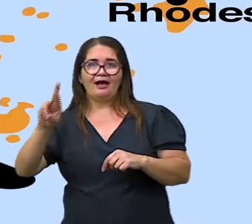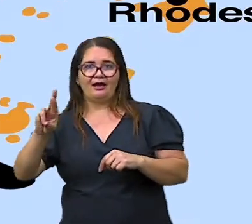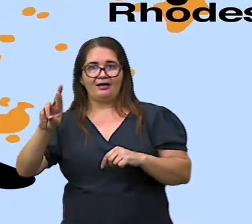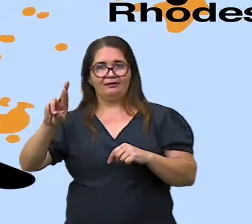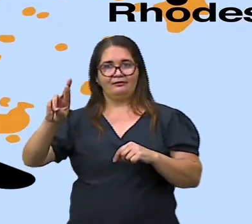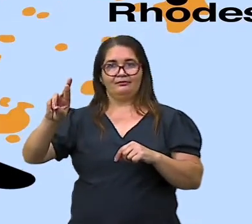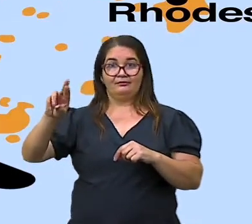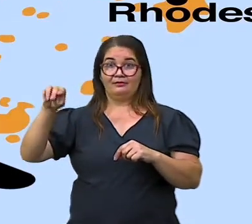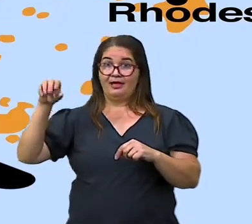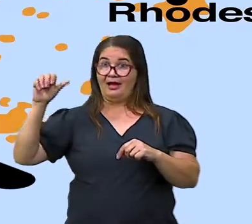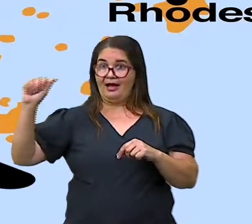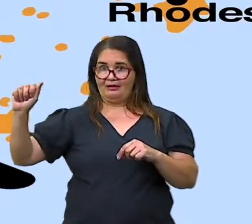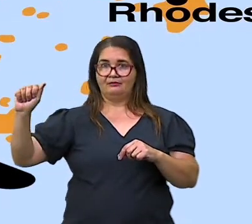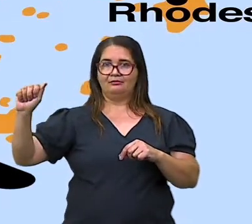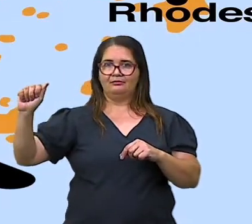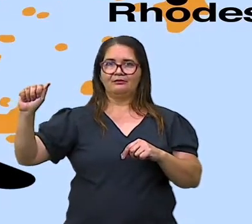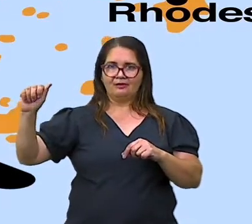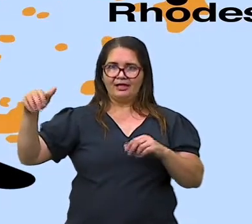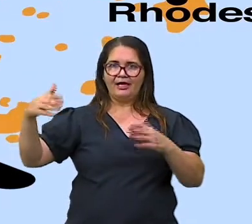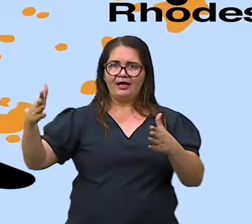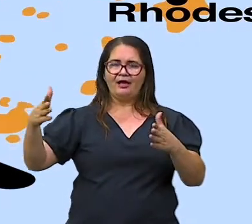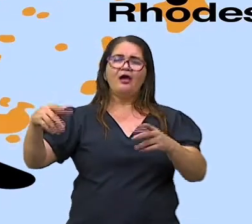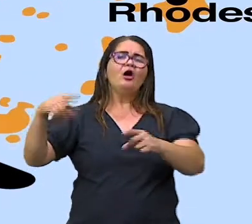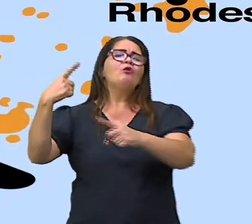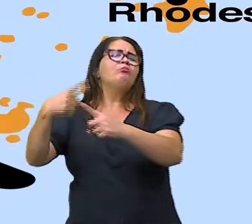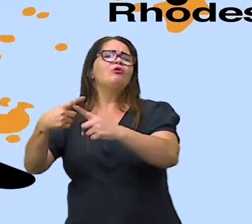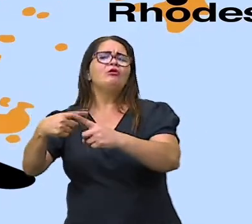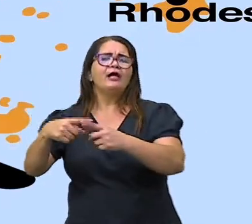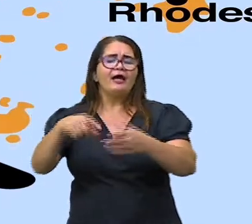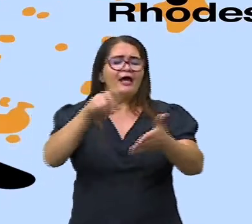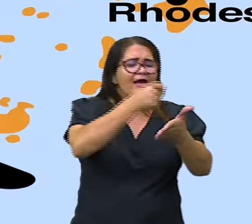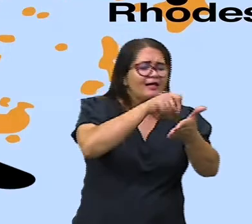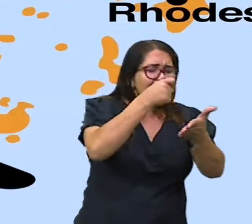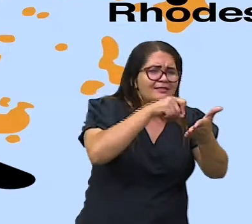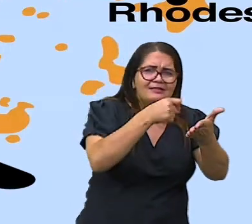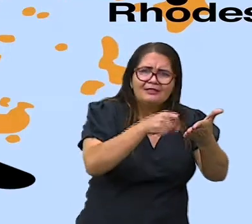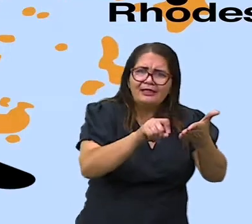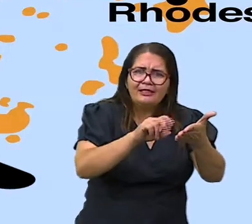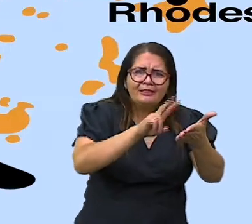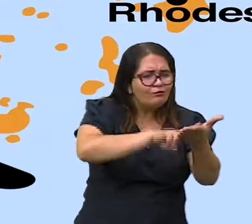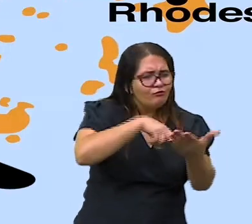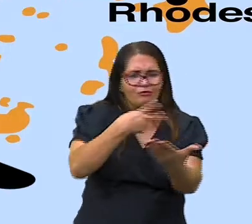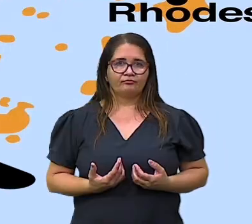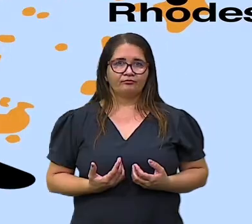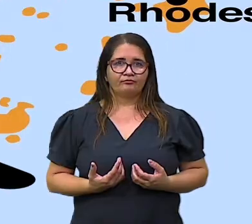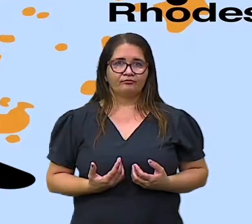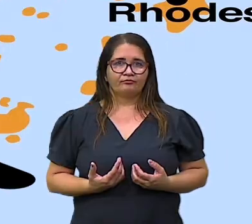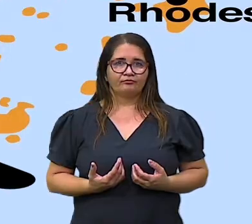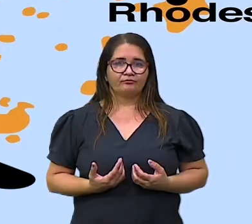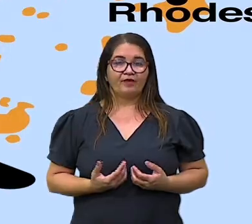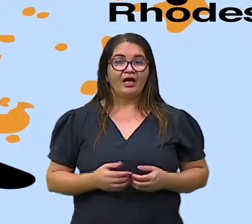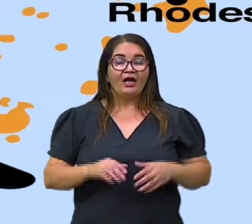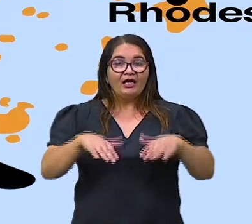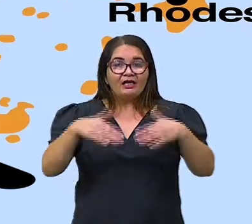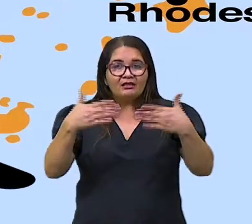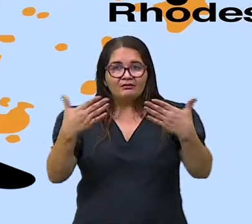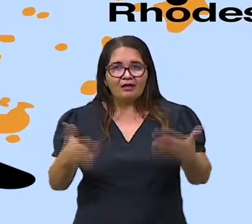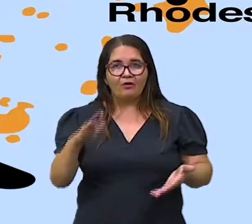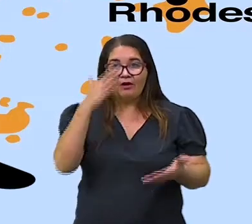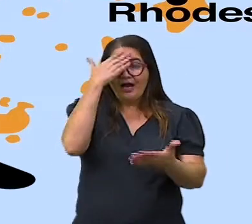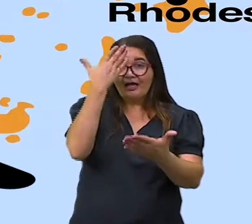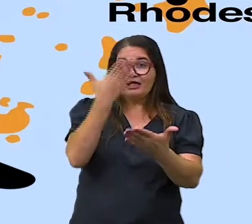ainda não foi inteiramente decifrada pelos estudiosos do assunto. Acredita-se que o